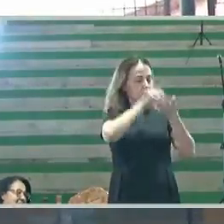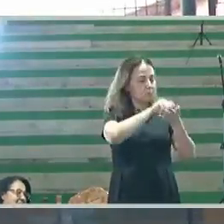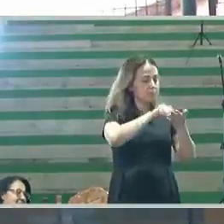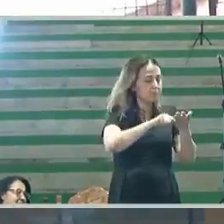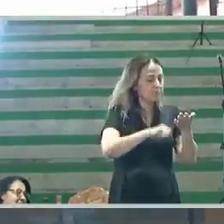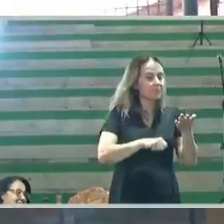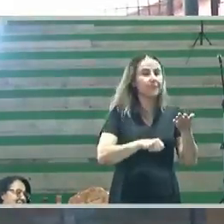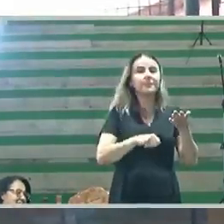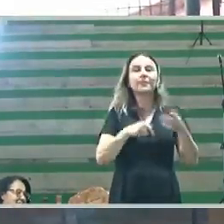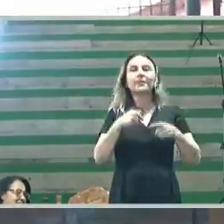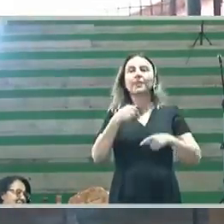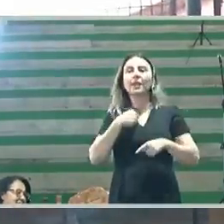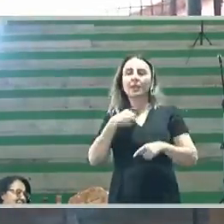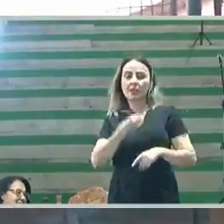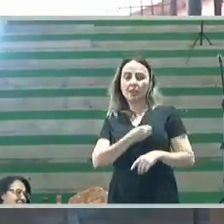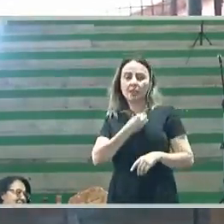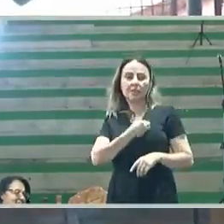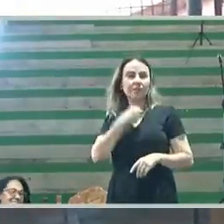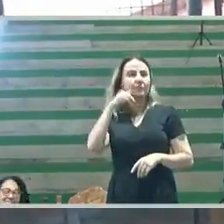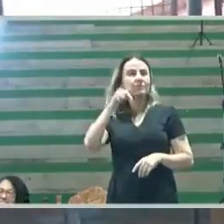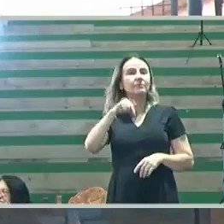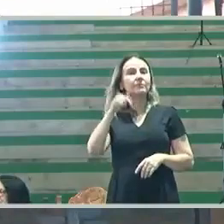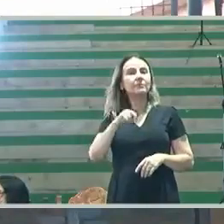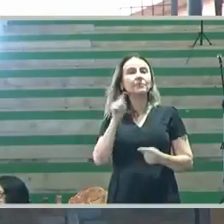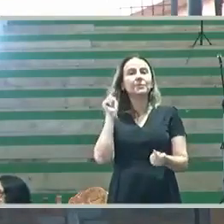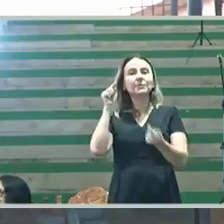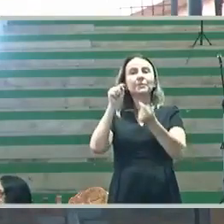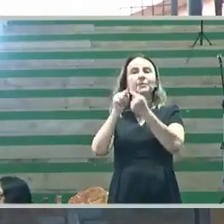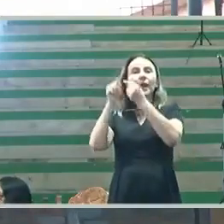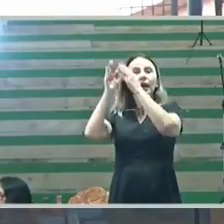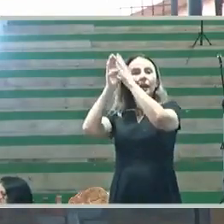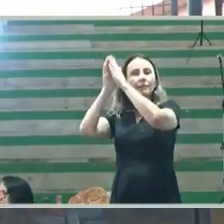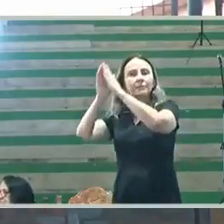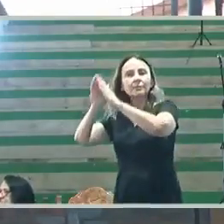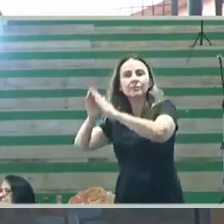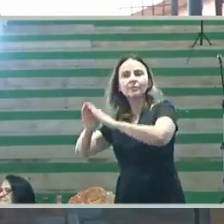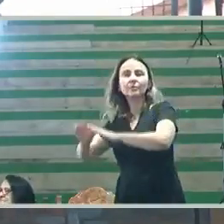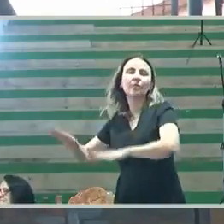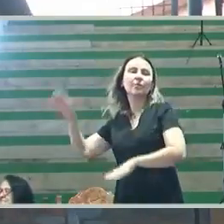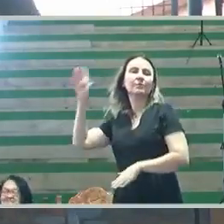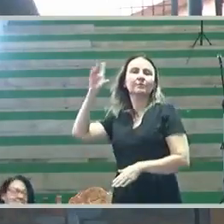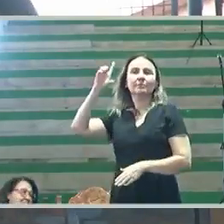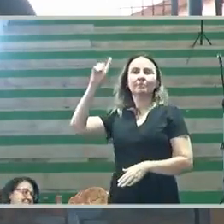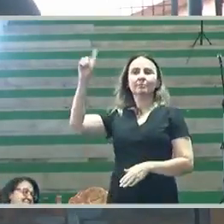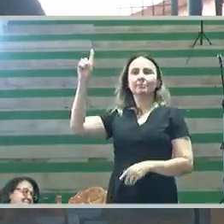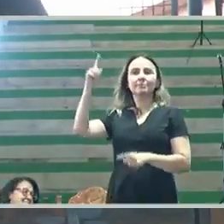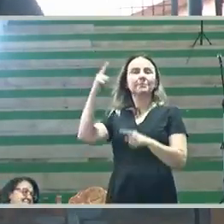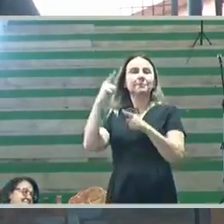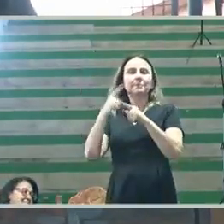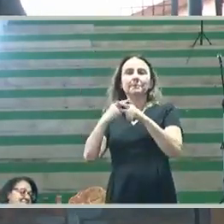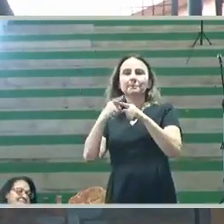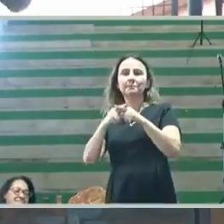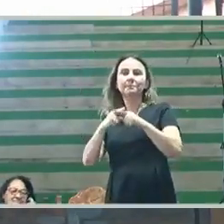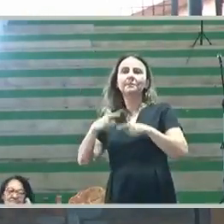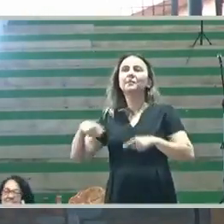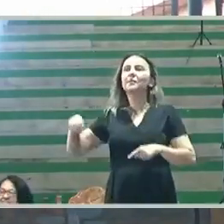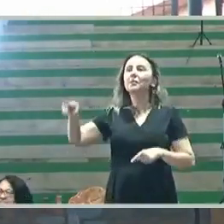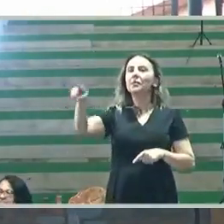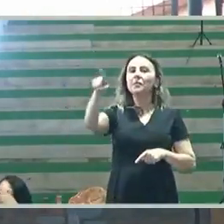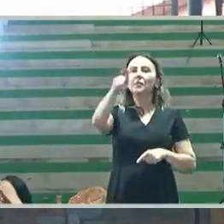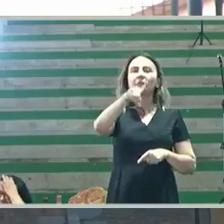compositor, eu vim aqui para ser adorador, e vou dar lugar, porque me disseram que o Conjoade é